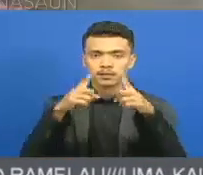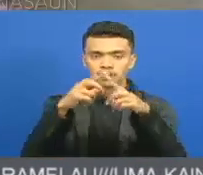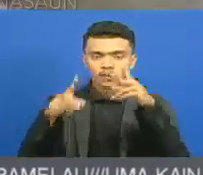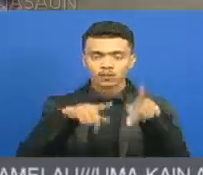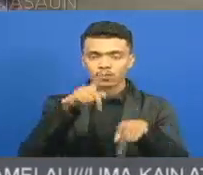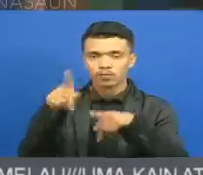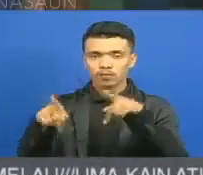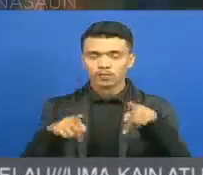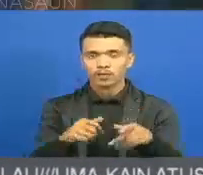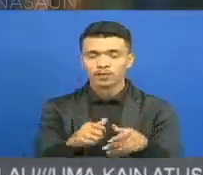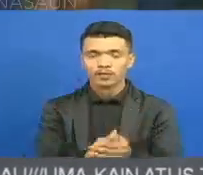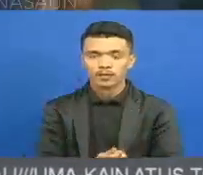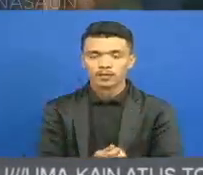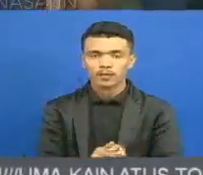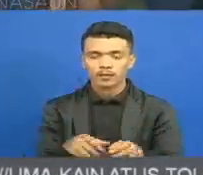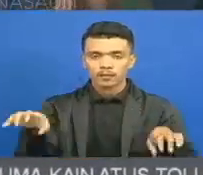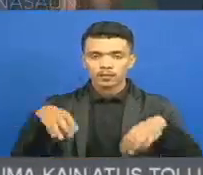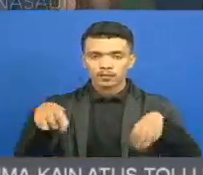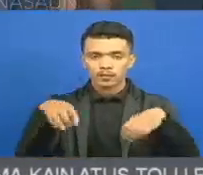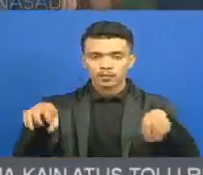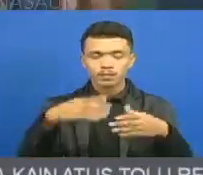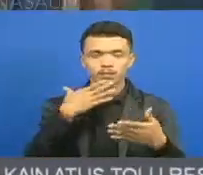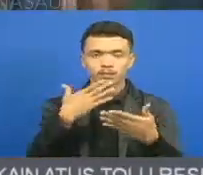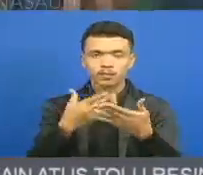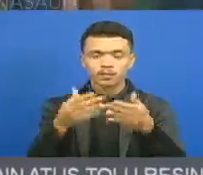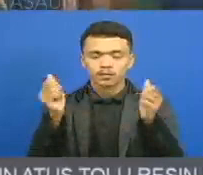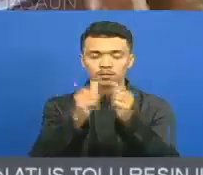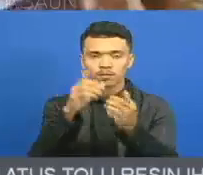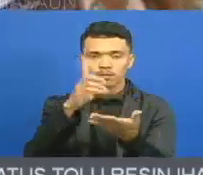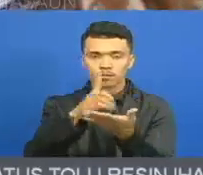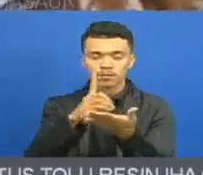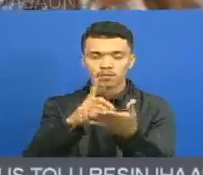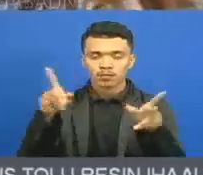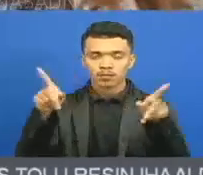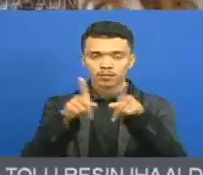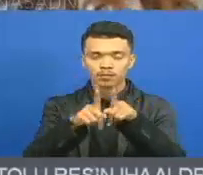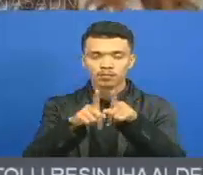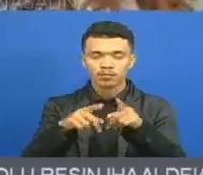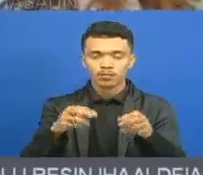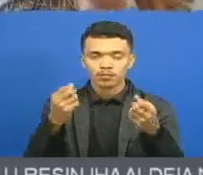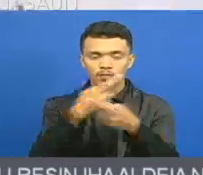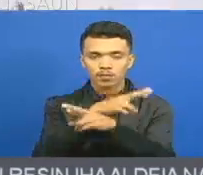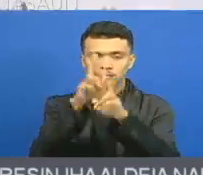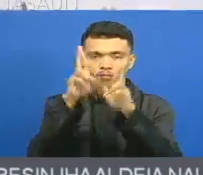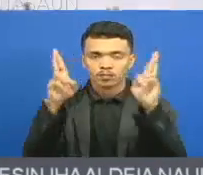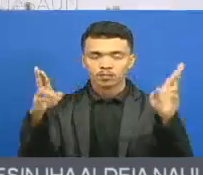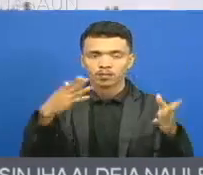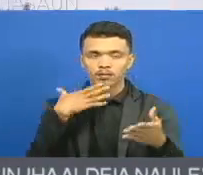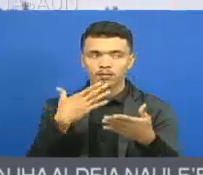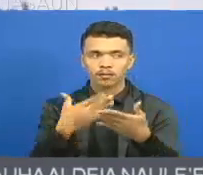comunidade Fatu Dere, nebe serviço dia Tebes ao pessoal saúde e a suco Fatu Dere, o resultado dia. Olha quando